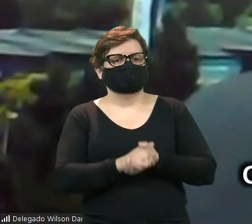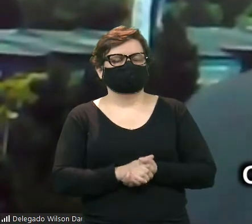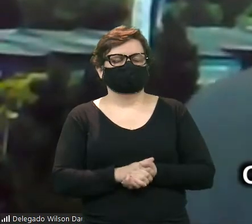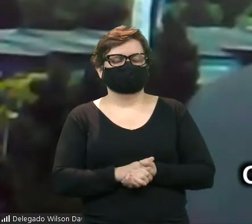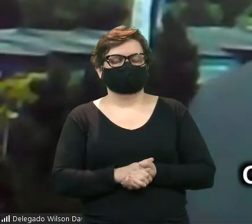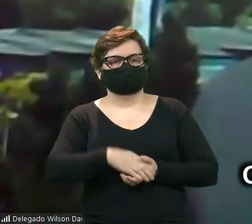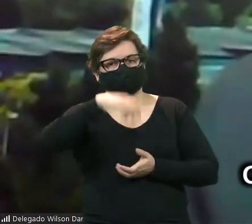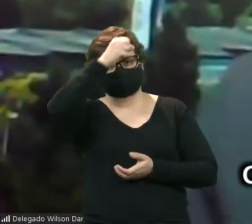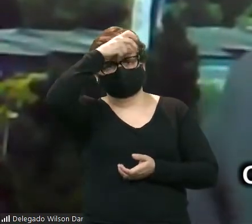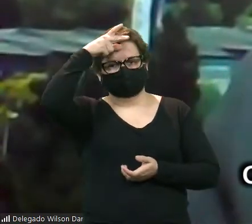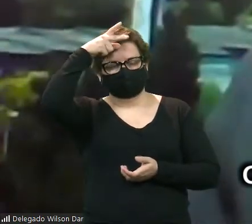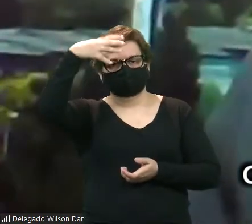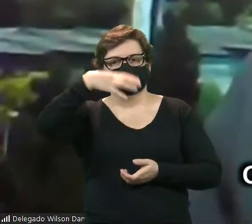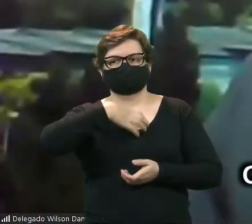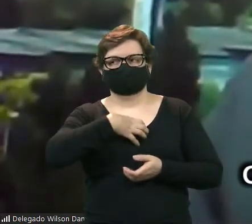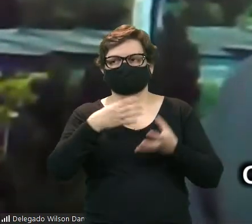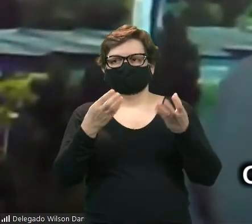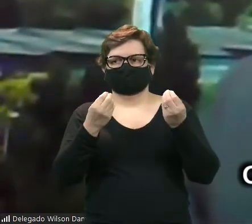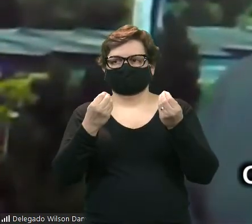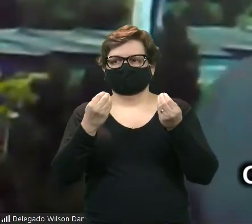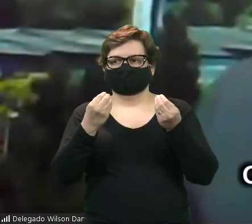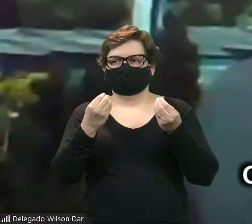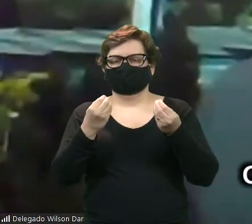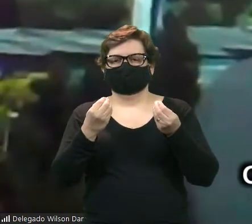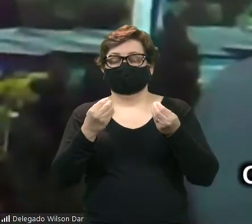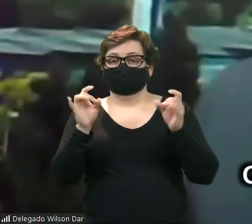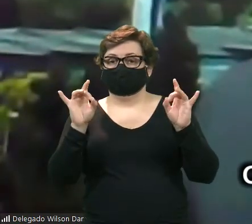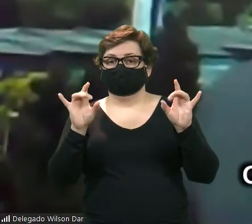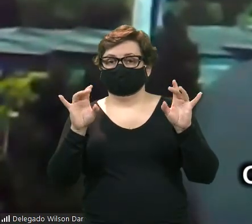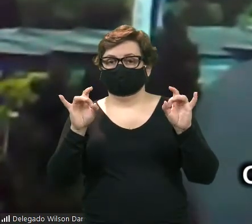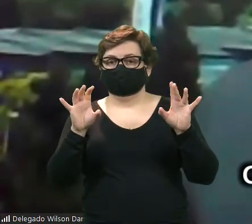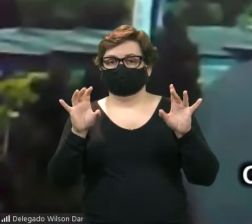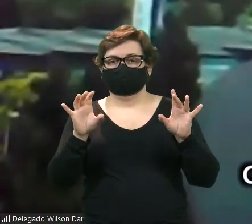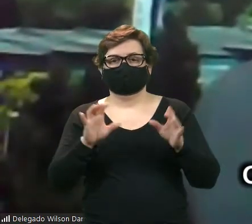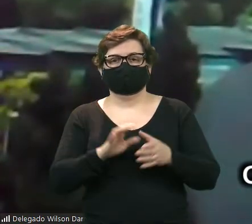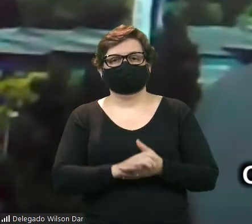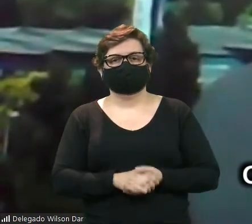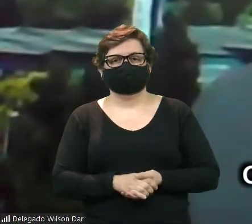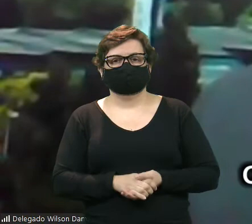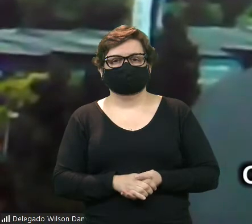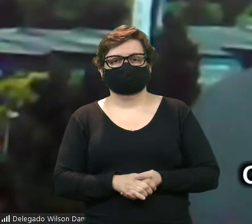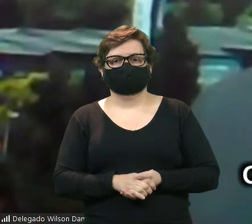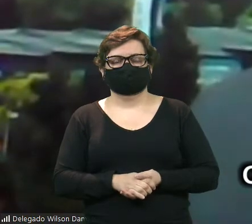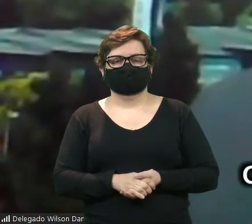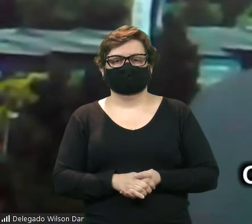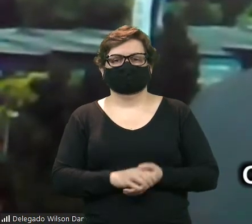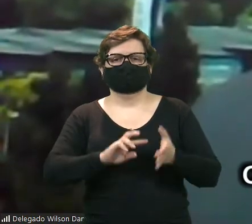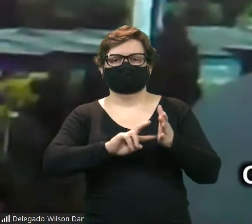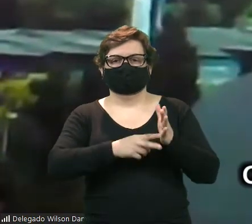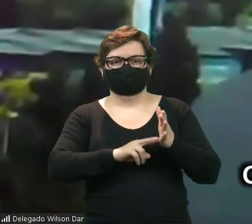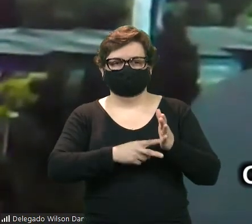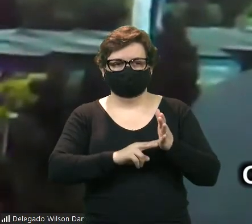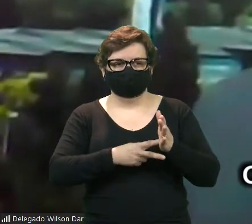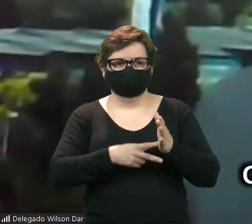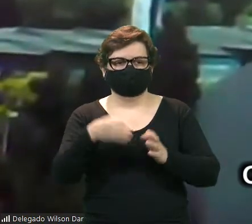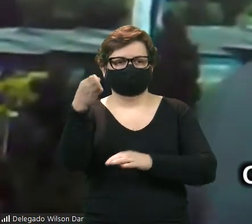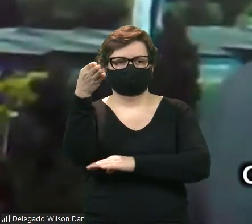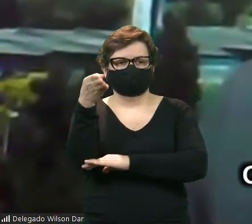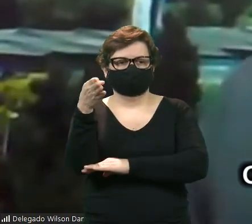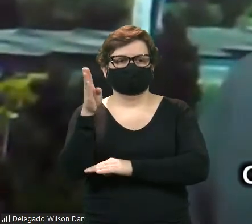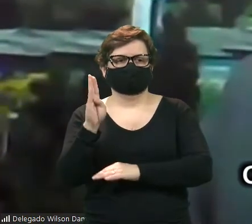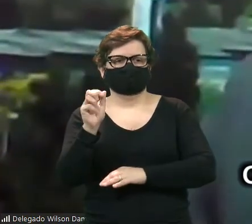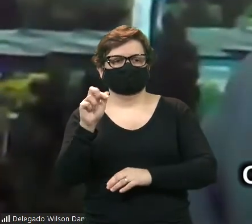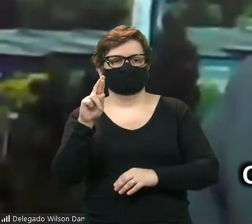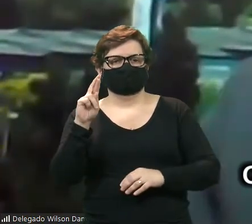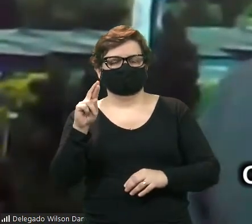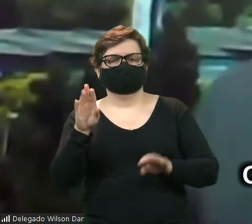Prefeitura, mas de uma forma muito especial ao Sindicato dos Hotéis, Bares Similares, na pessoa do Simval, e o secretário Cassim,